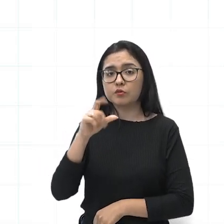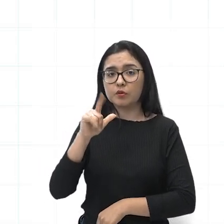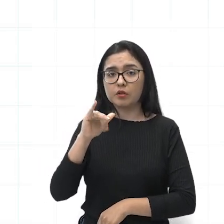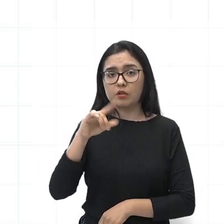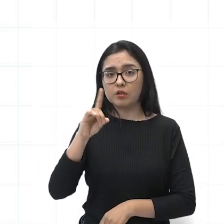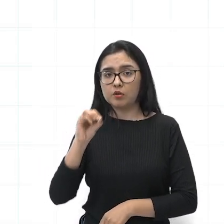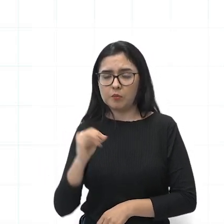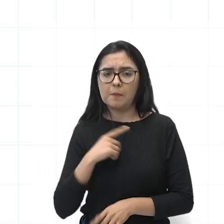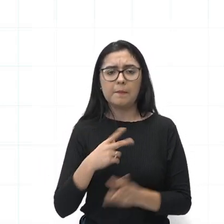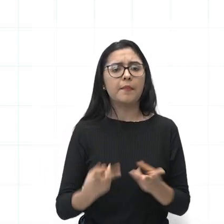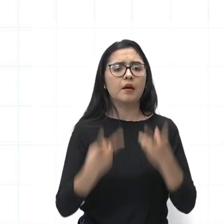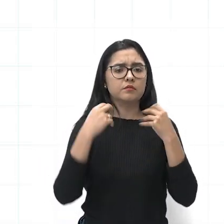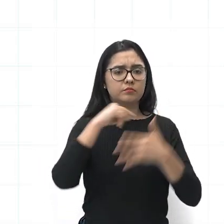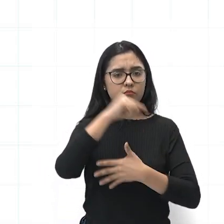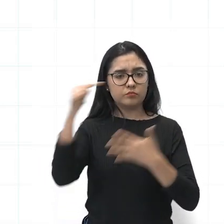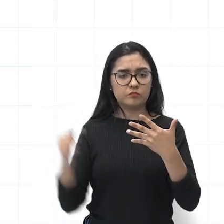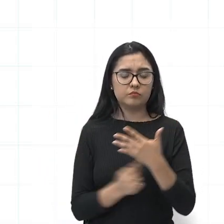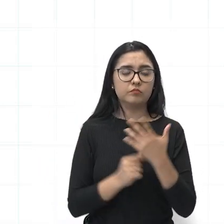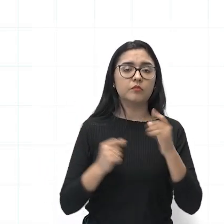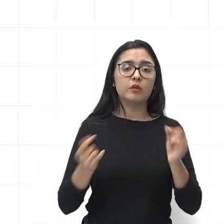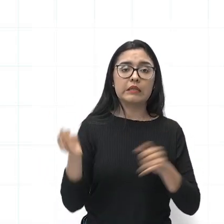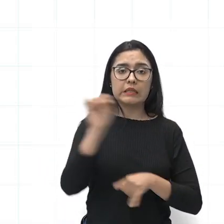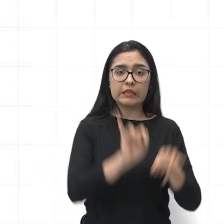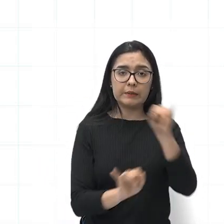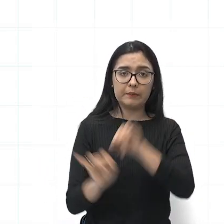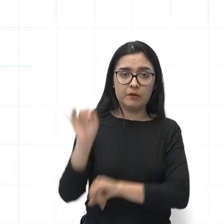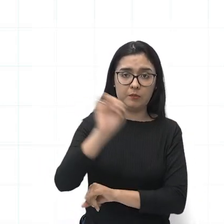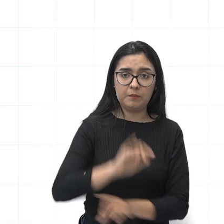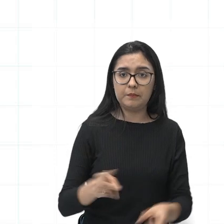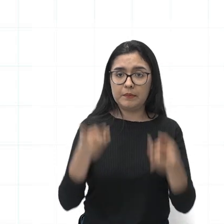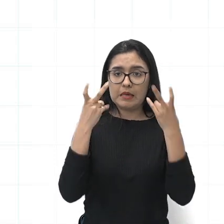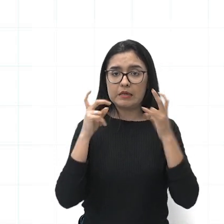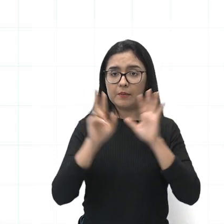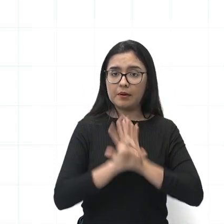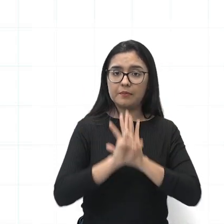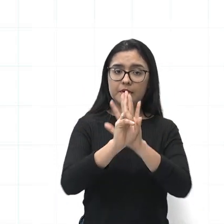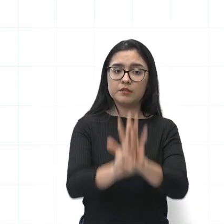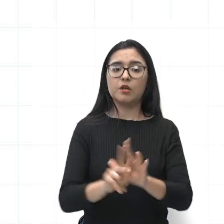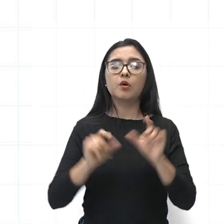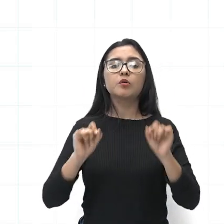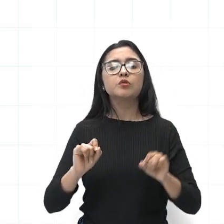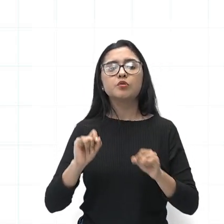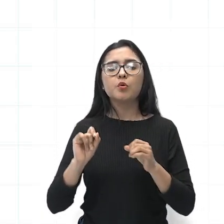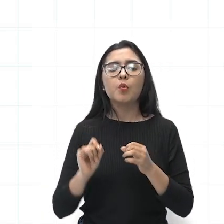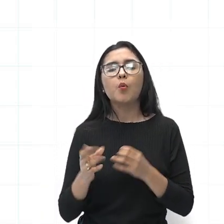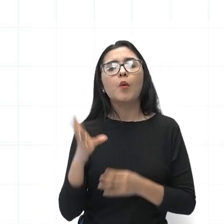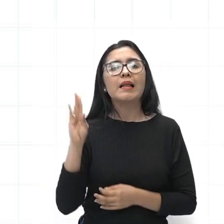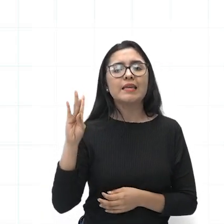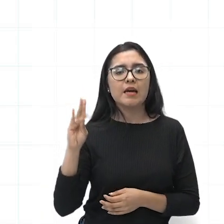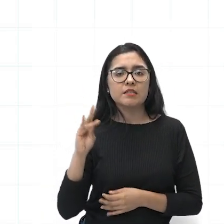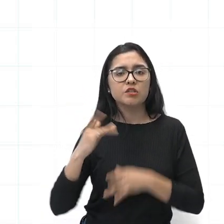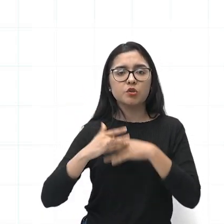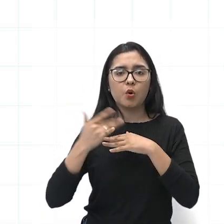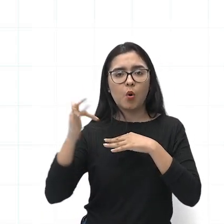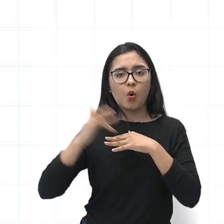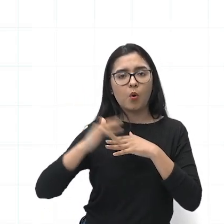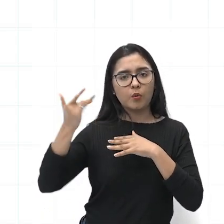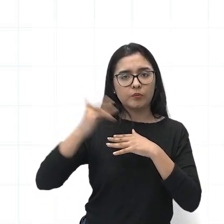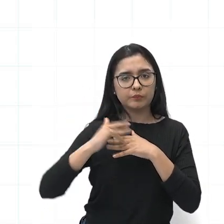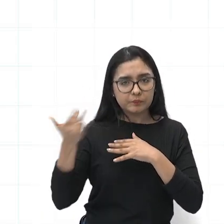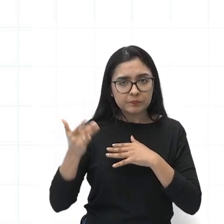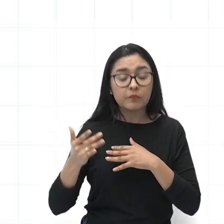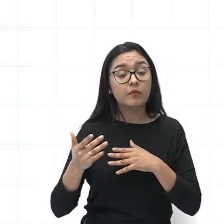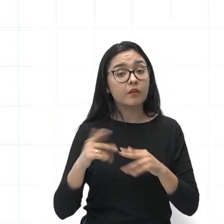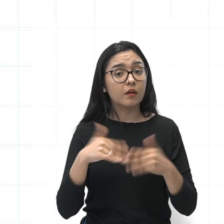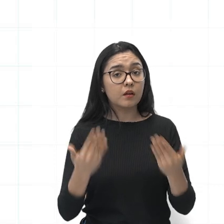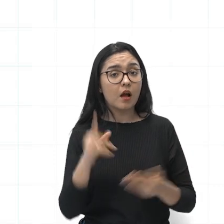Observe aí os elementos químicos, né? Nós vemos aí a representação de uma aliança de ouro. Então, nós temos